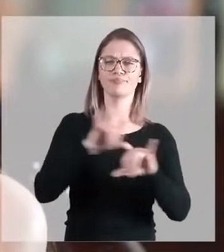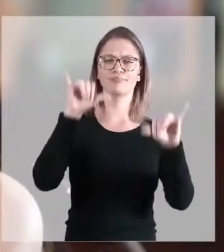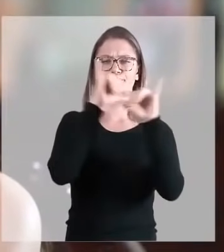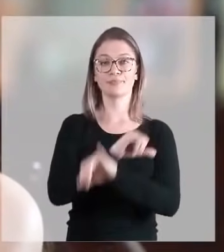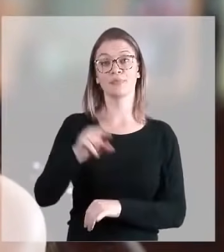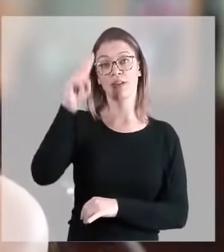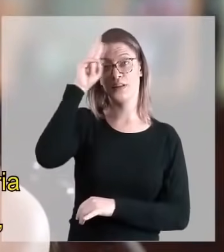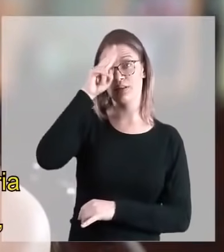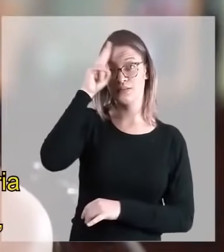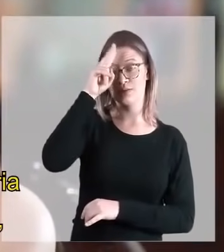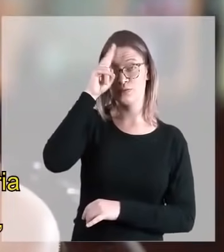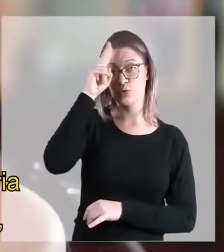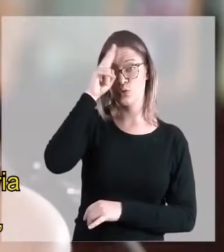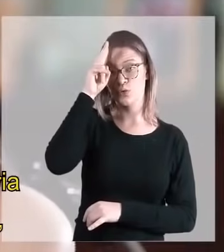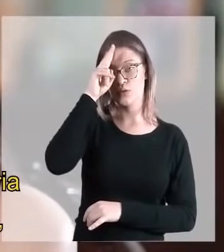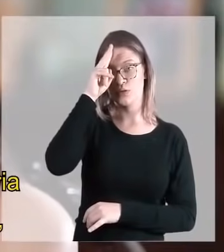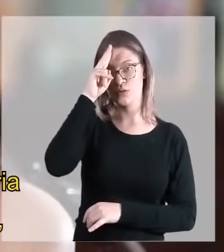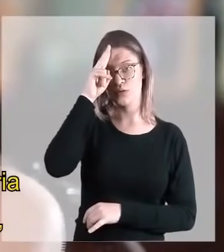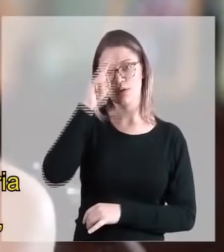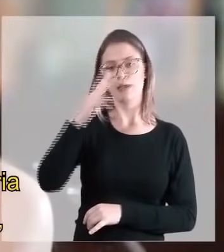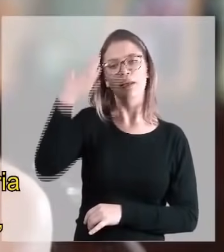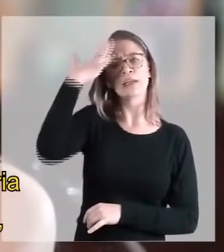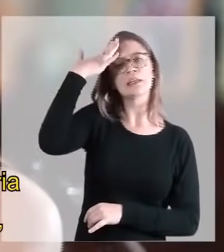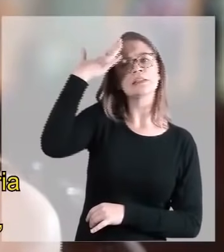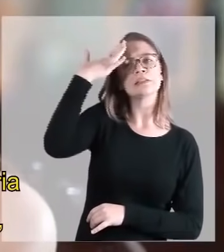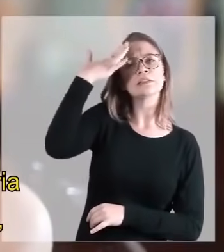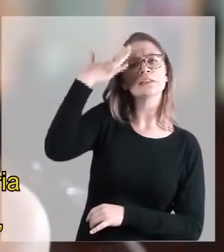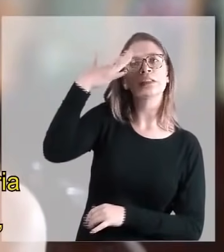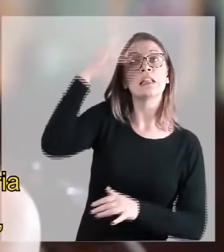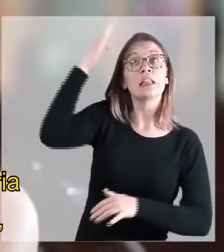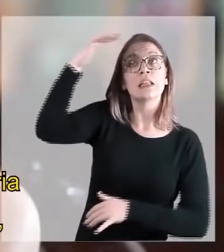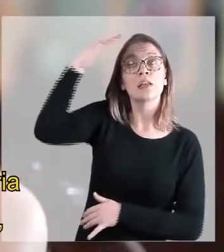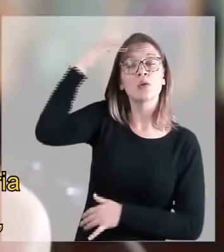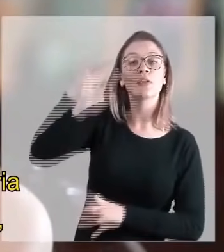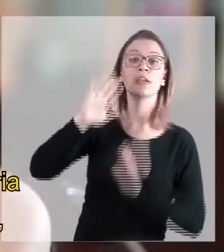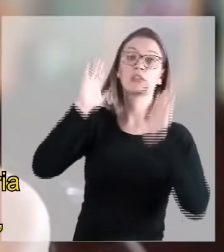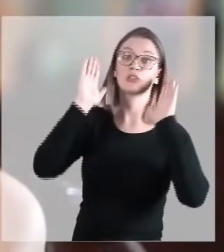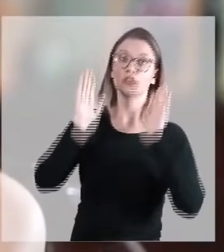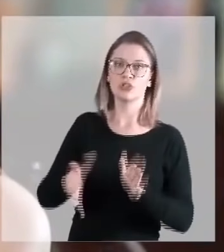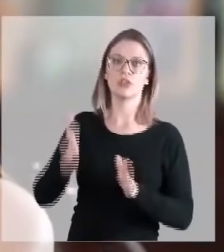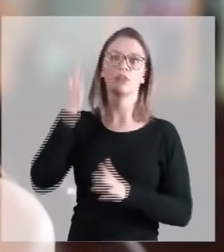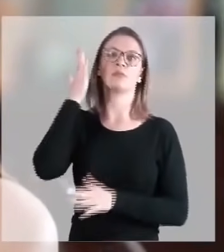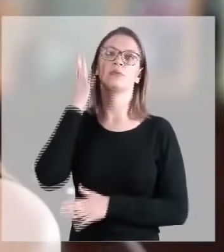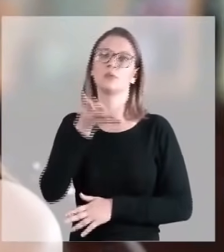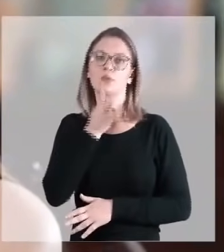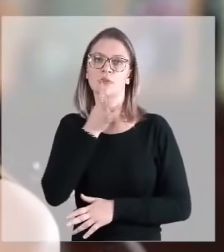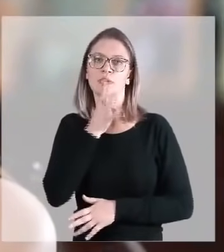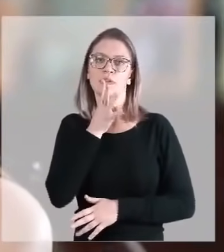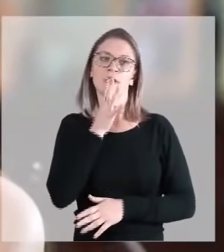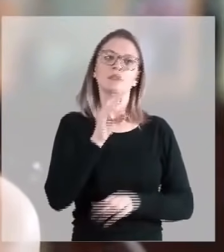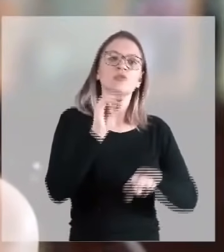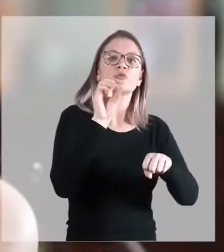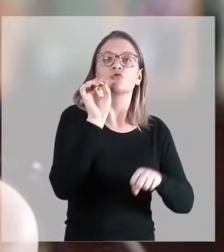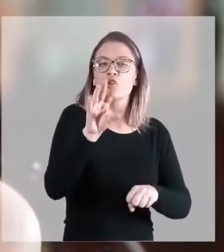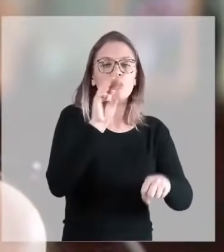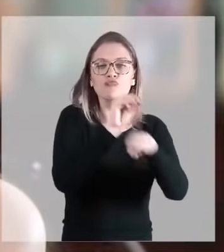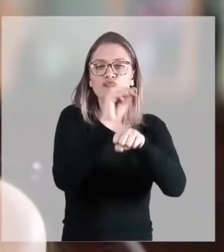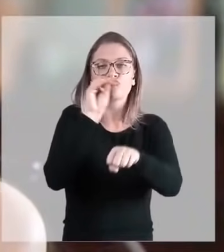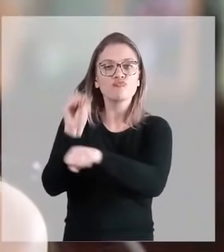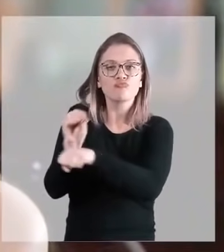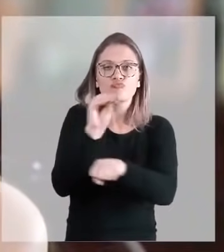uma história vitoriosa. Olha, sua grande teoria, uma teoria que ele já alimentava há muito tempo, de que bastava criar um menino ou uma